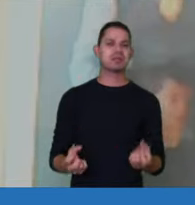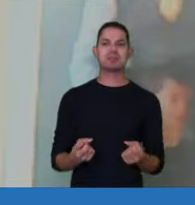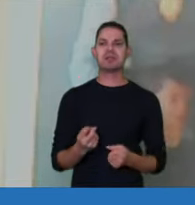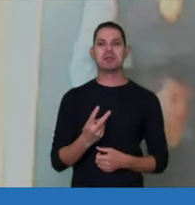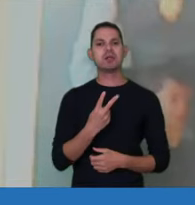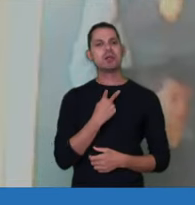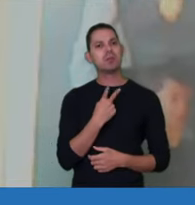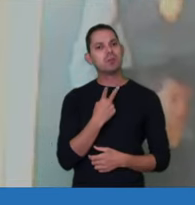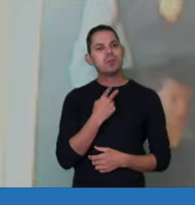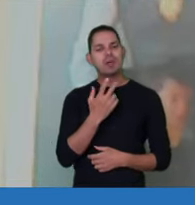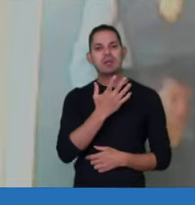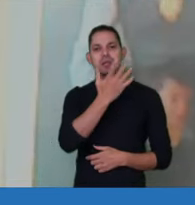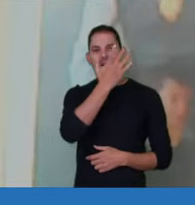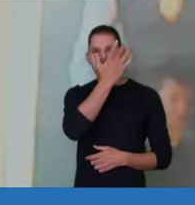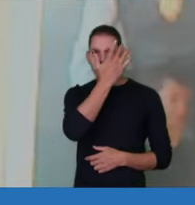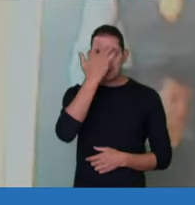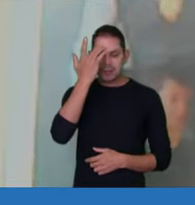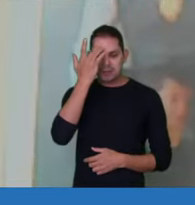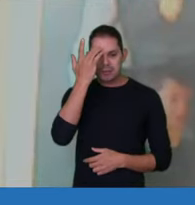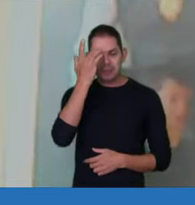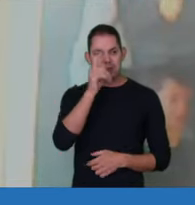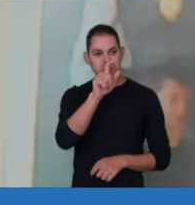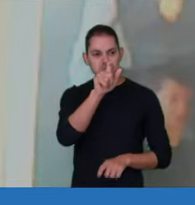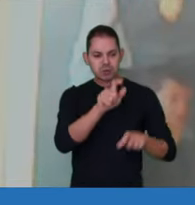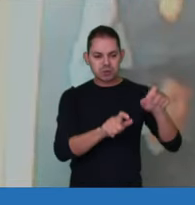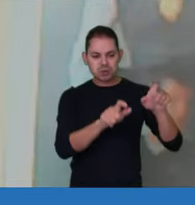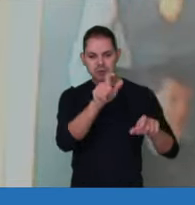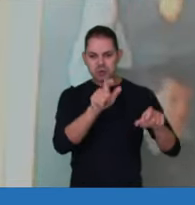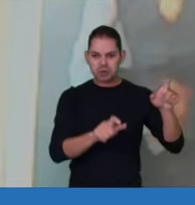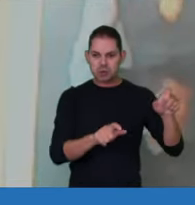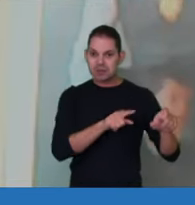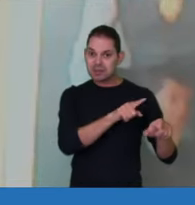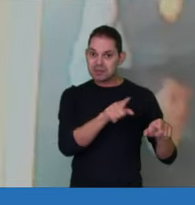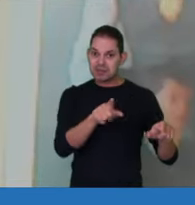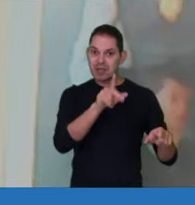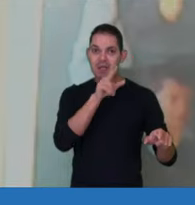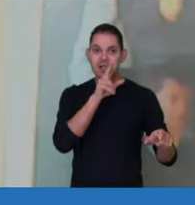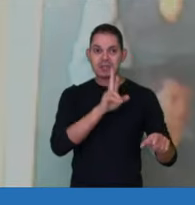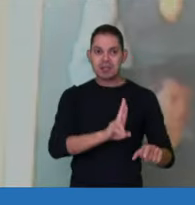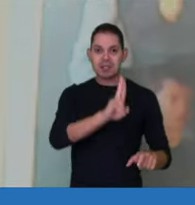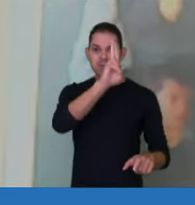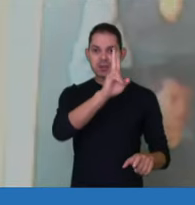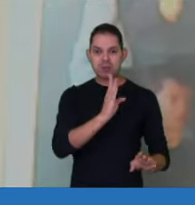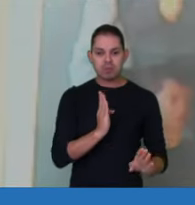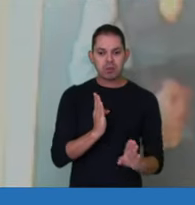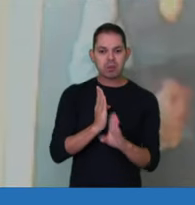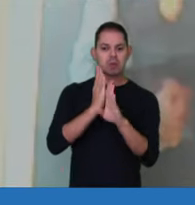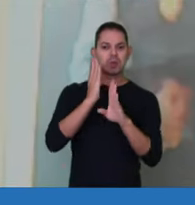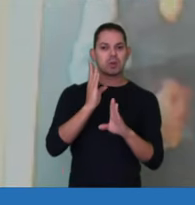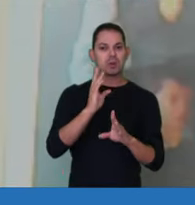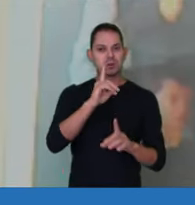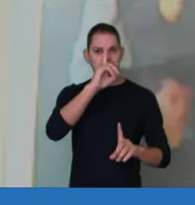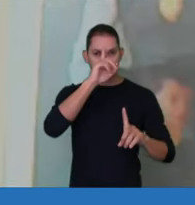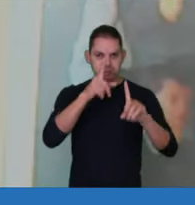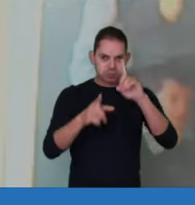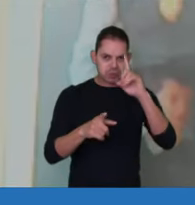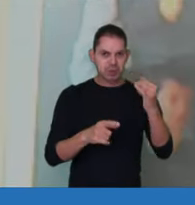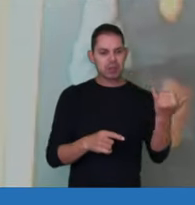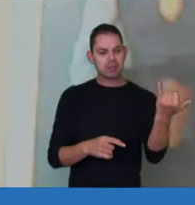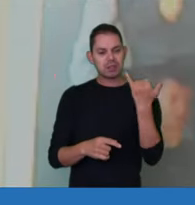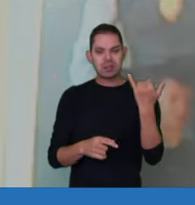A pessoa que as pessoas deveriam nos dar respostas agirem exatamente para